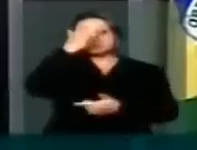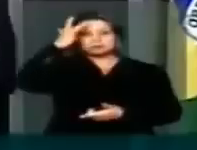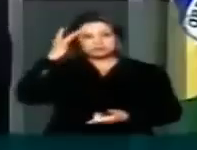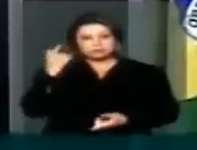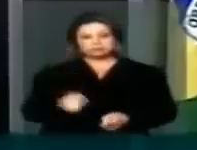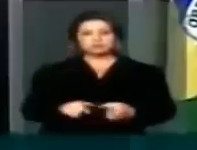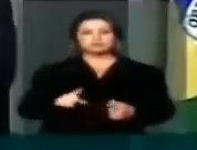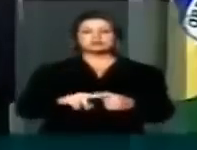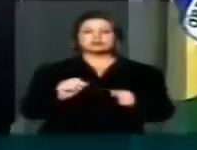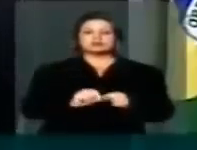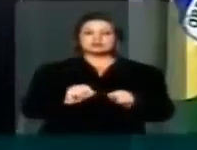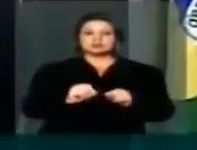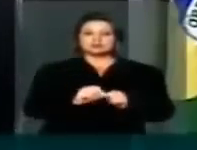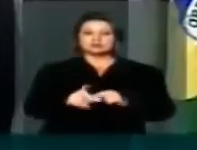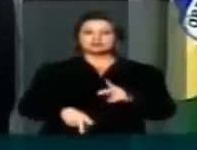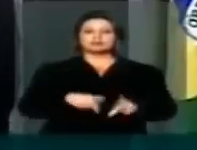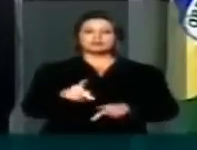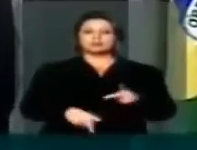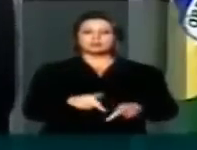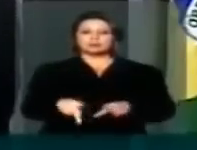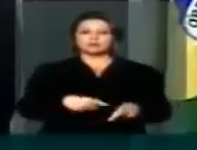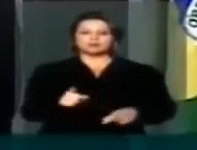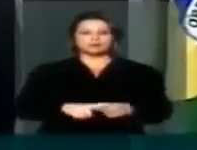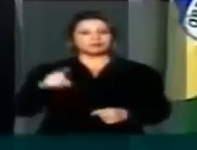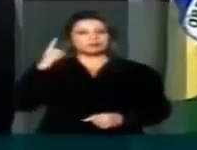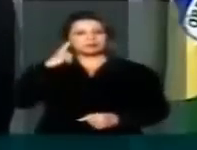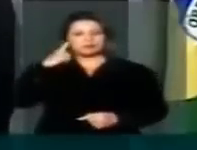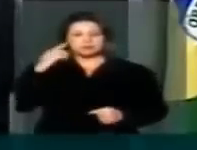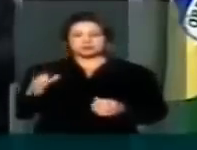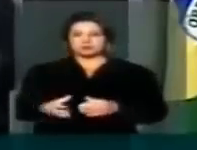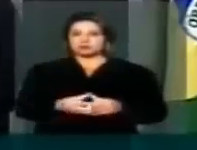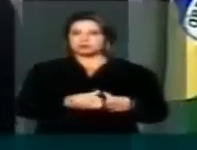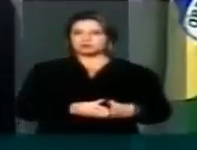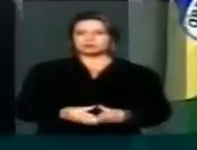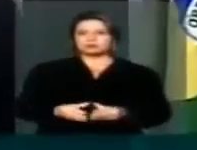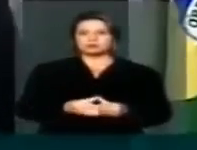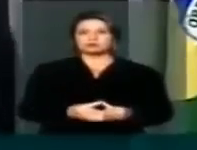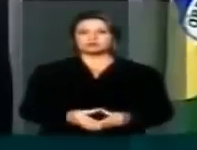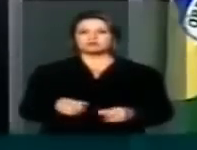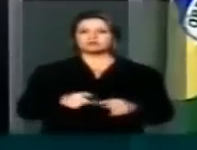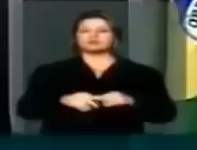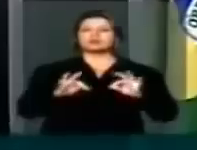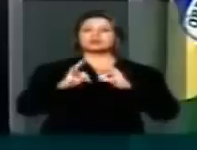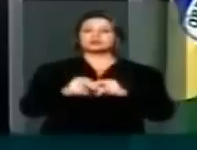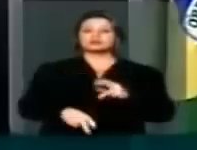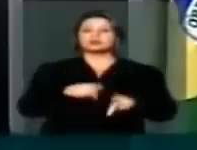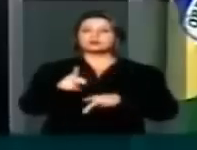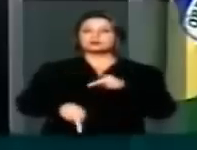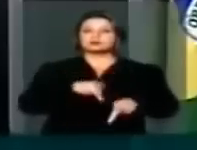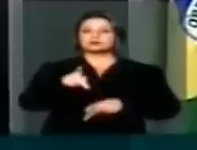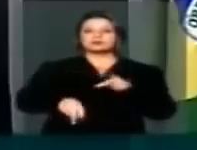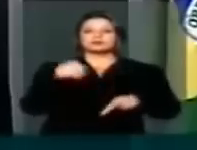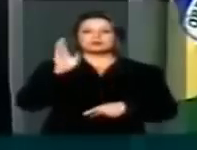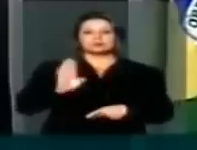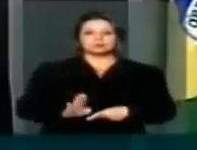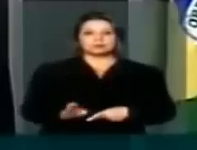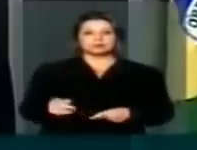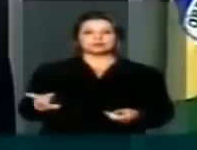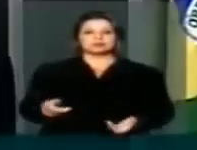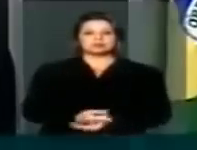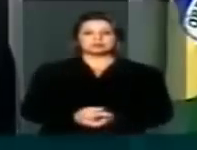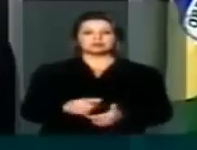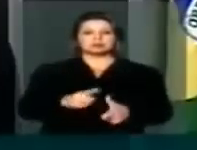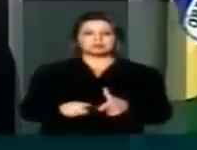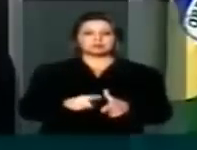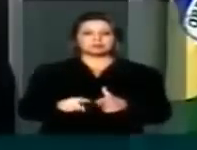é fazer o que está fazendo com o seu povo. Não é apenas com o setor ou com outro, é com todo o povo brasileiro. A